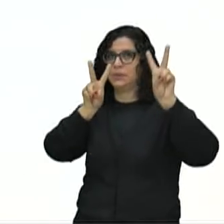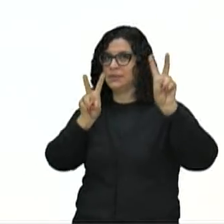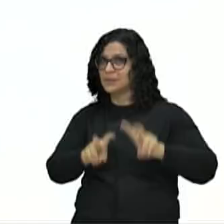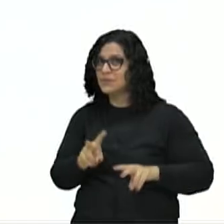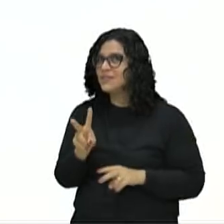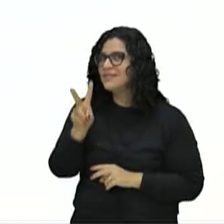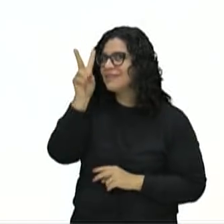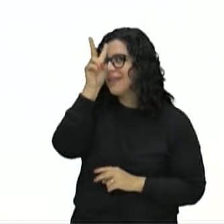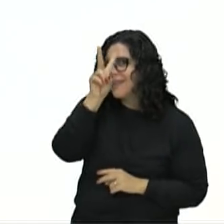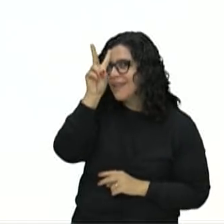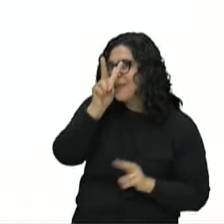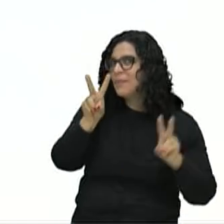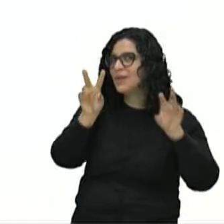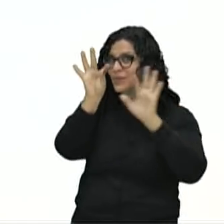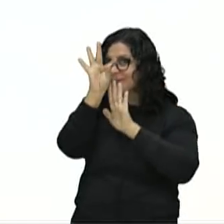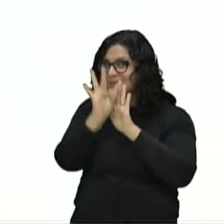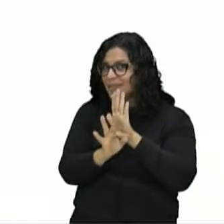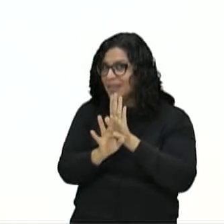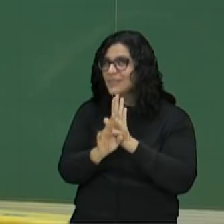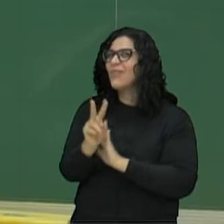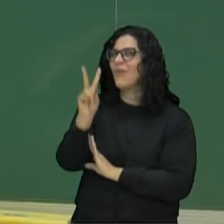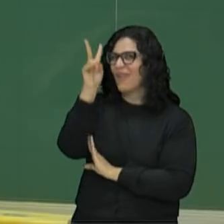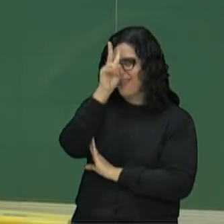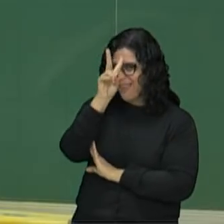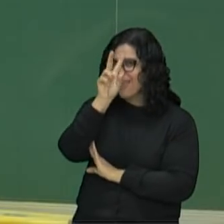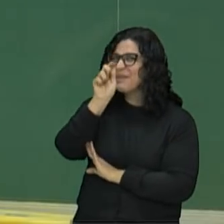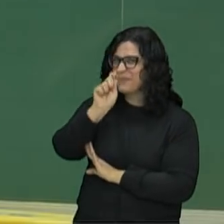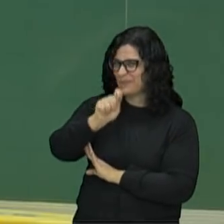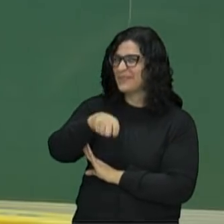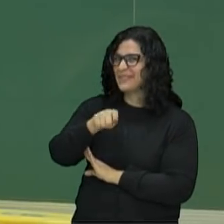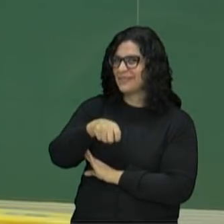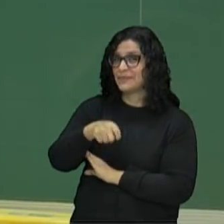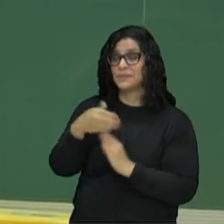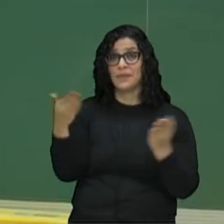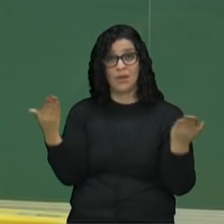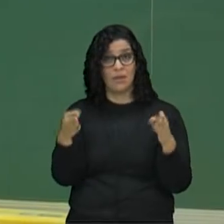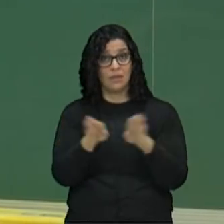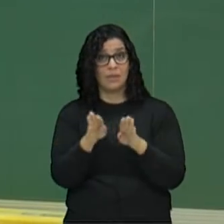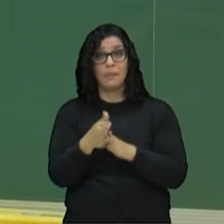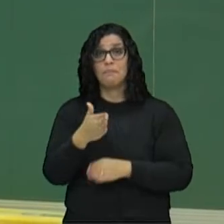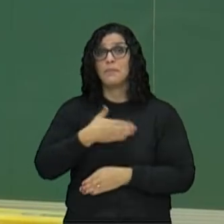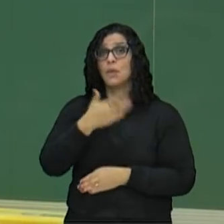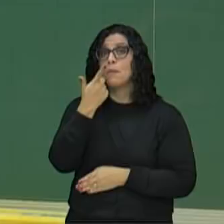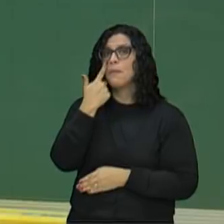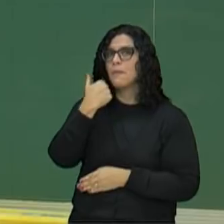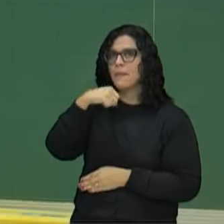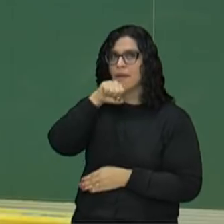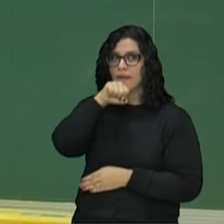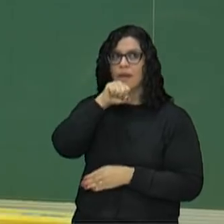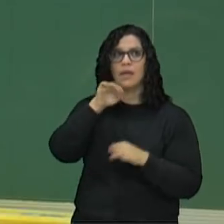Vocês se lembram desse texto? Se lembram, sim. Meu pai, homem